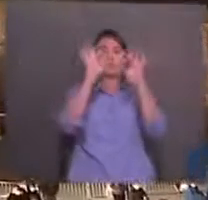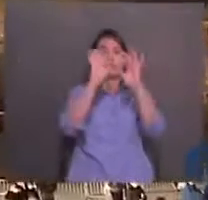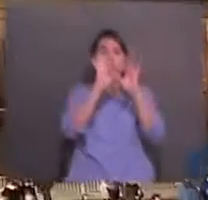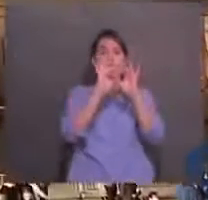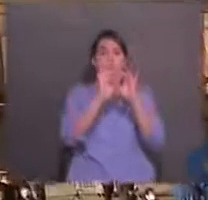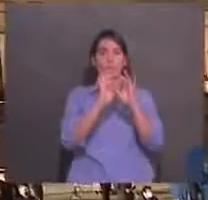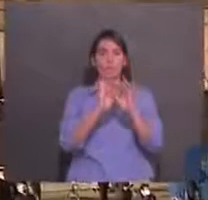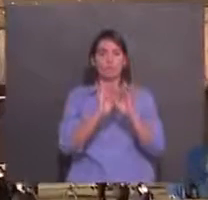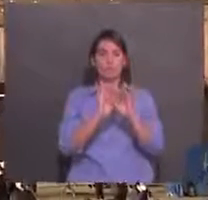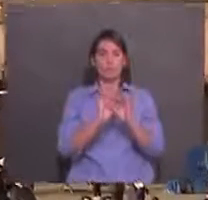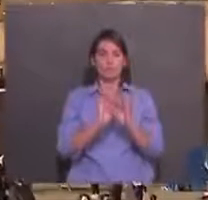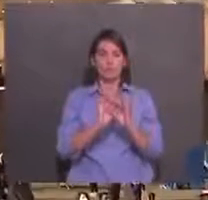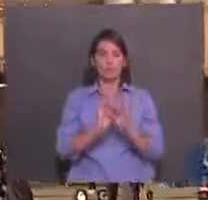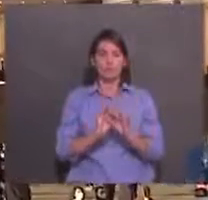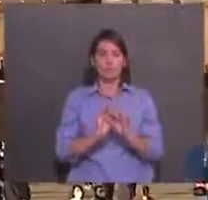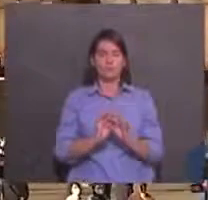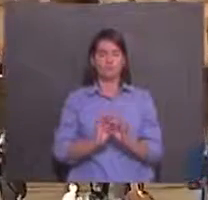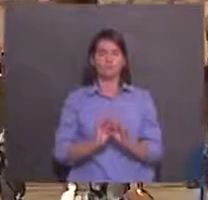Sancto.